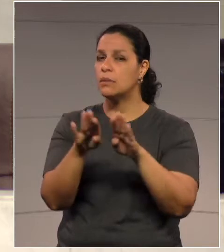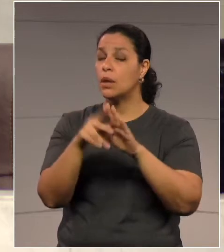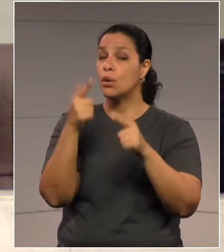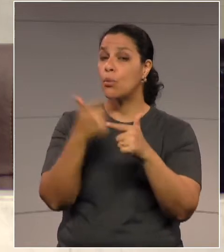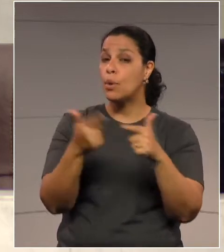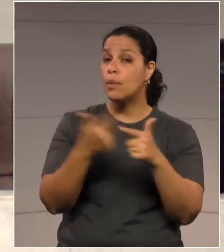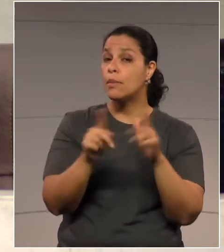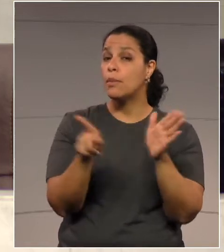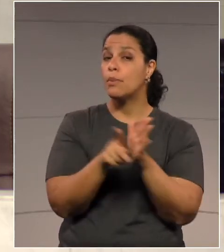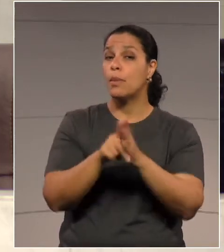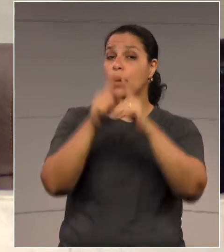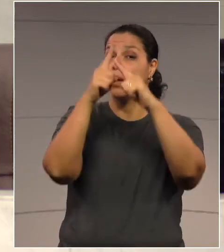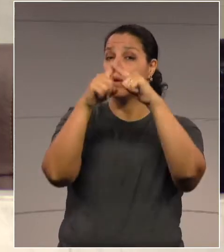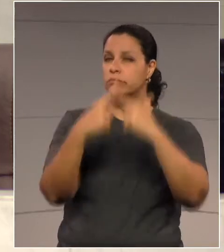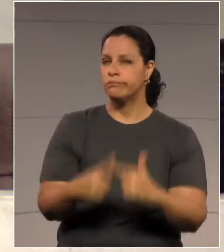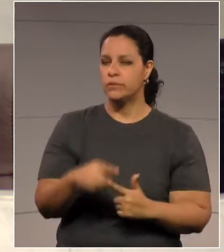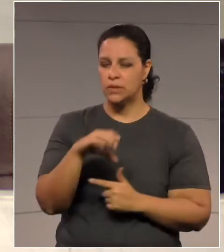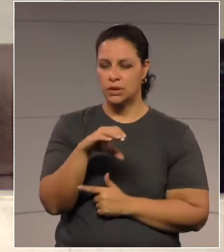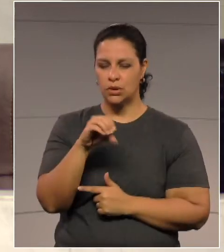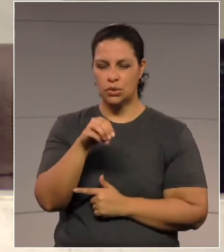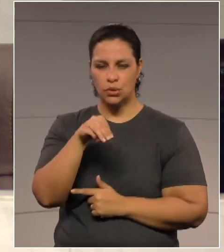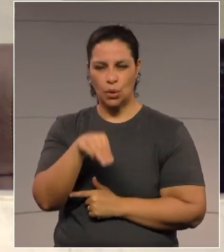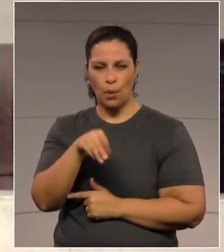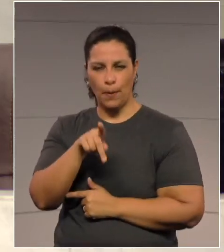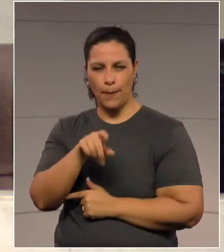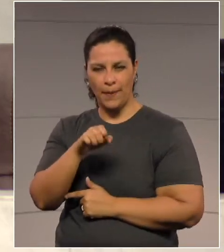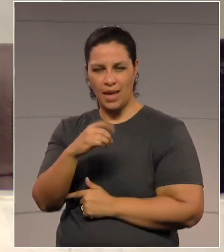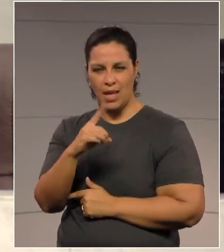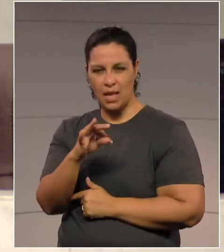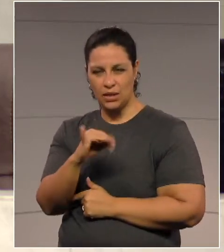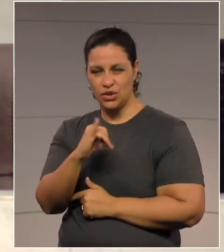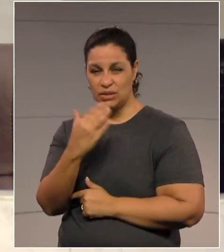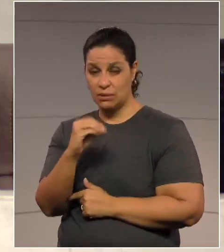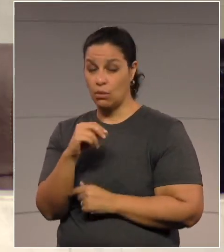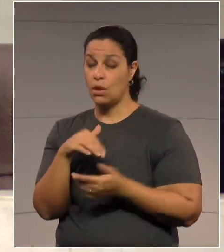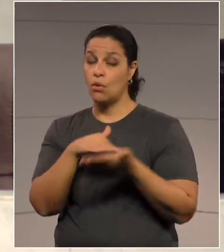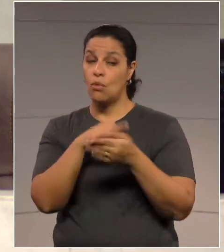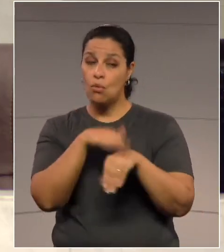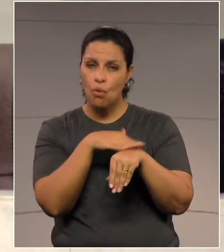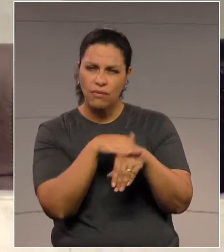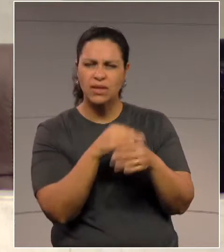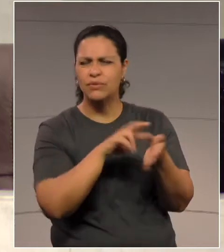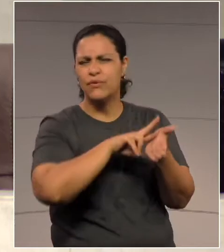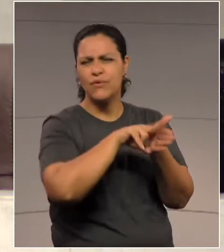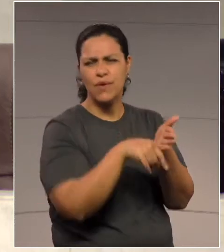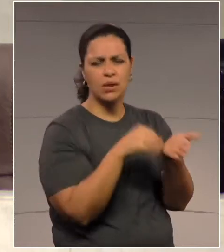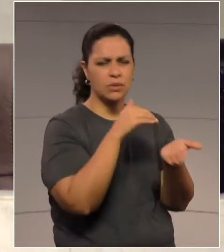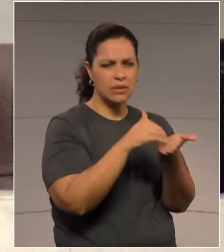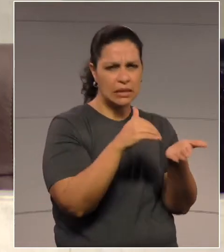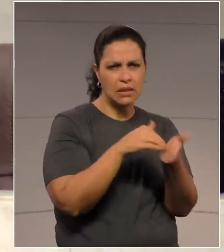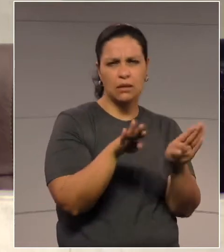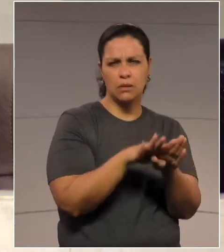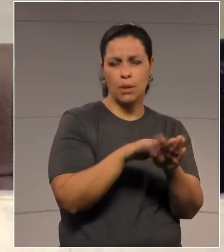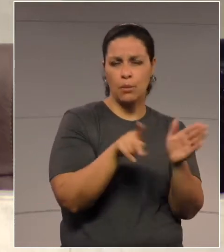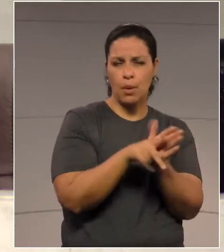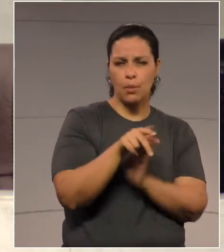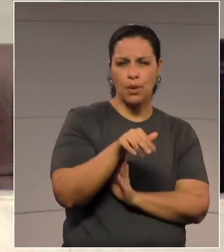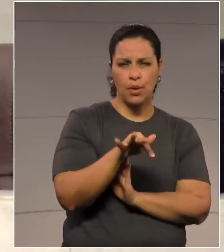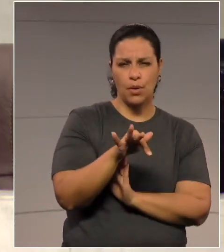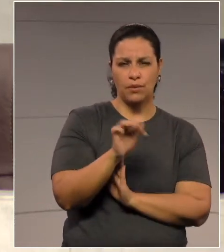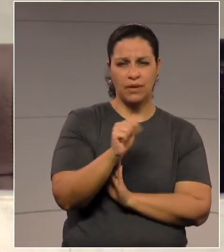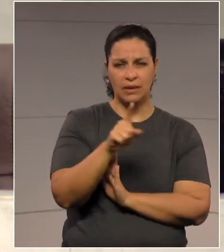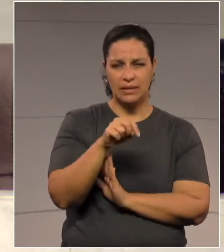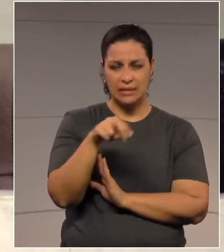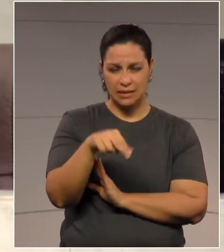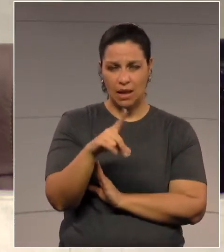problema competitivo, que eu tenho conversado com vários secretários de Estado e de Fazenda de outros estados, que todos têm empresas